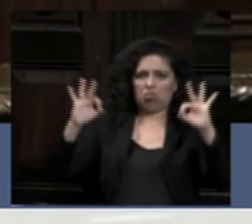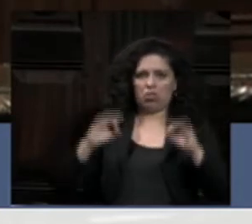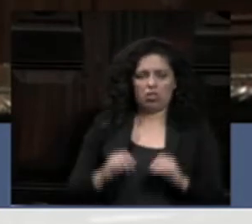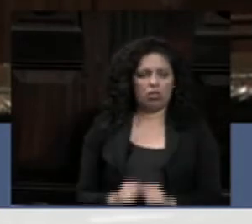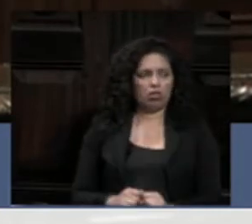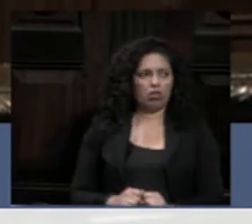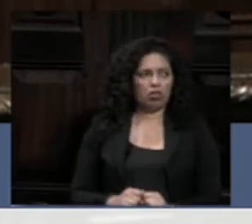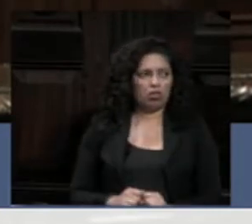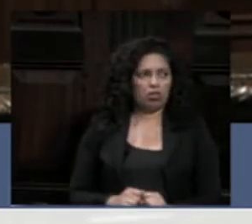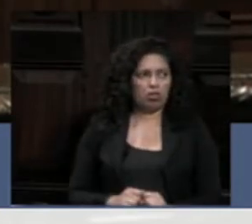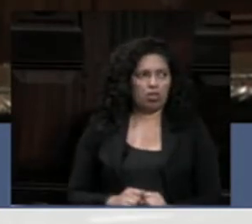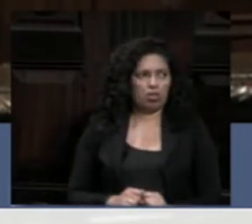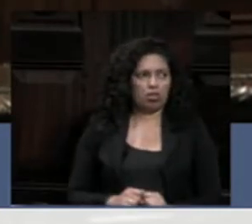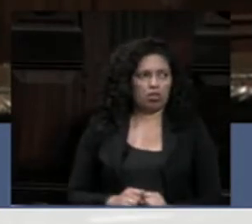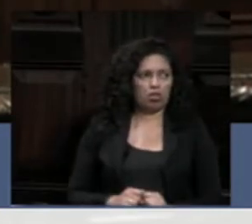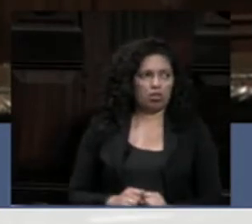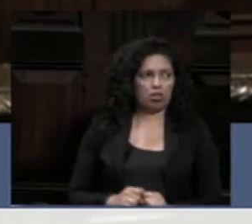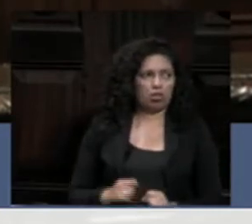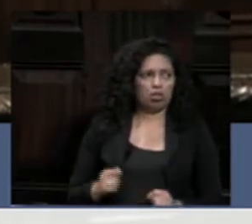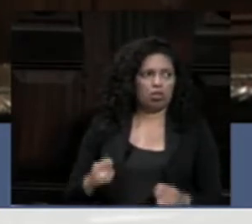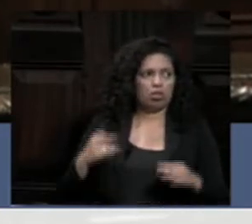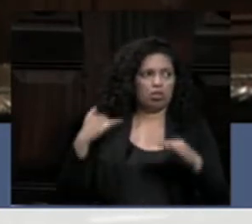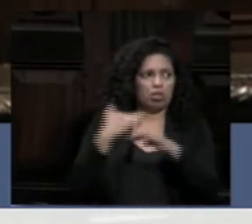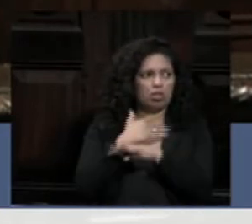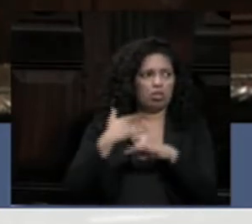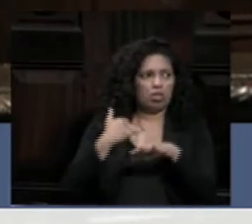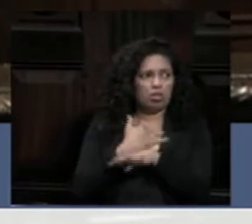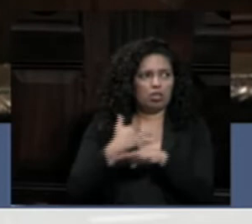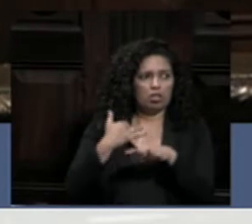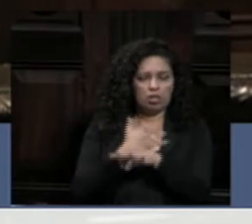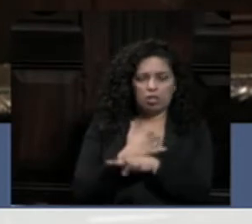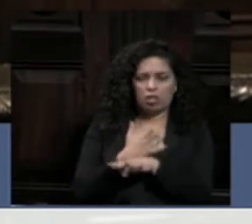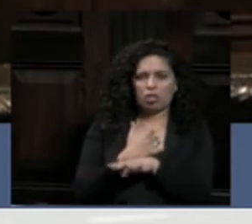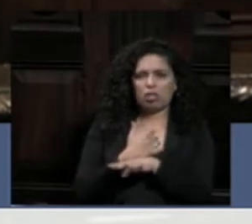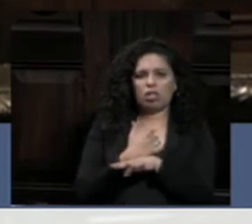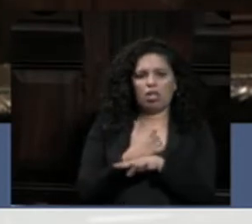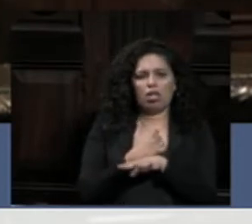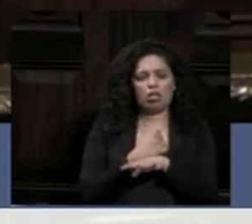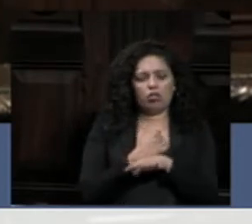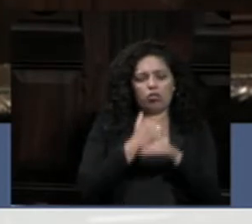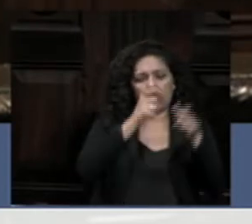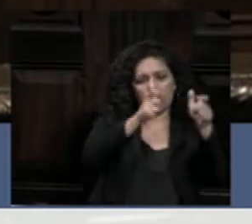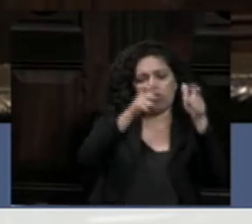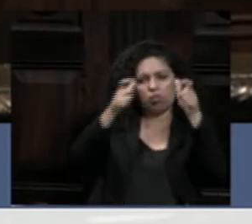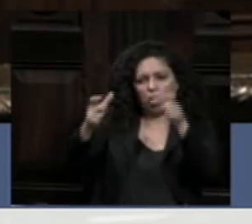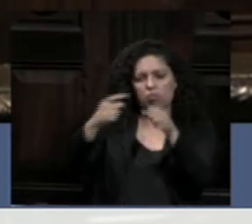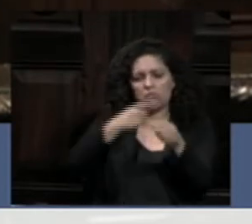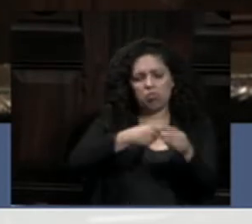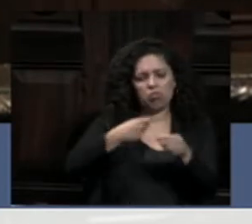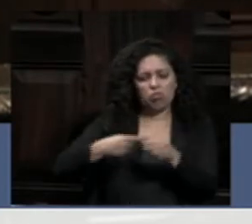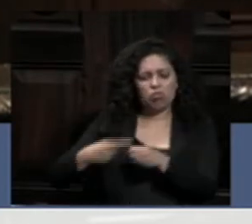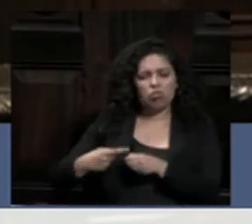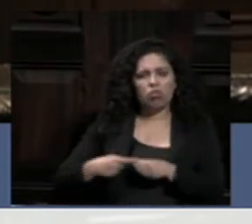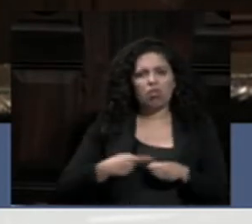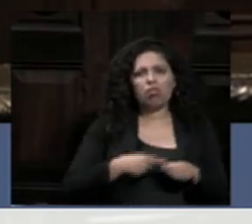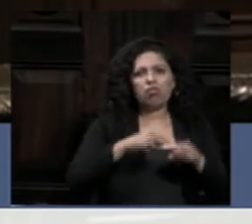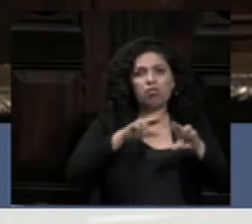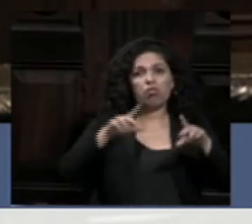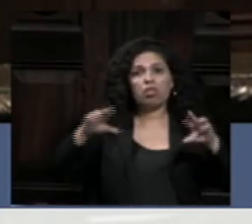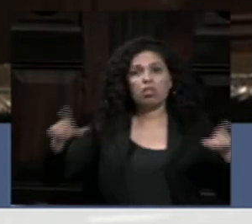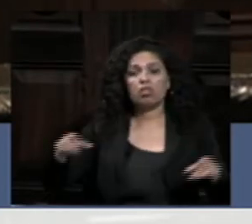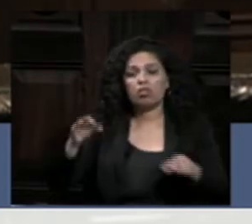Cambuci, né, na Cidade Alta, no Guarani, no Novo Guarani, uma obra de calçamento e de